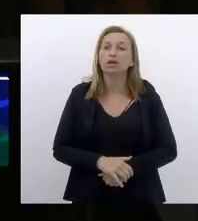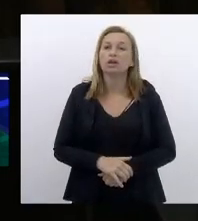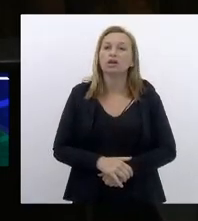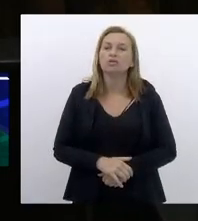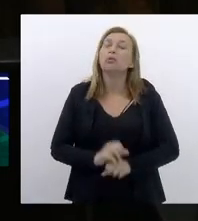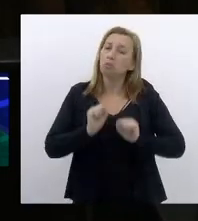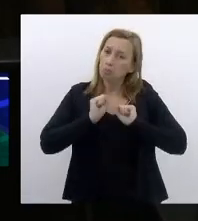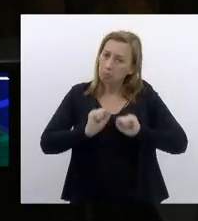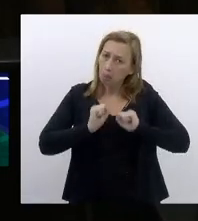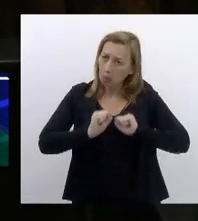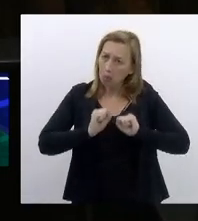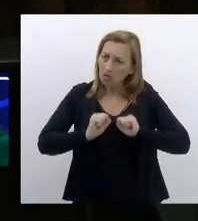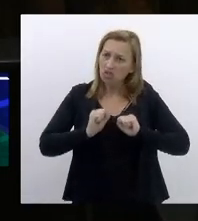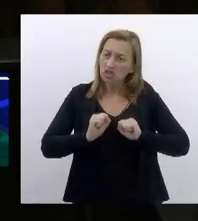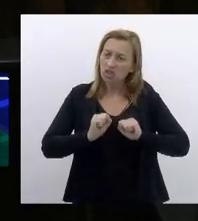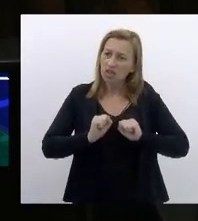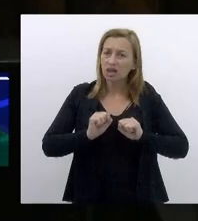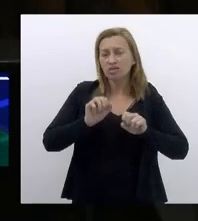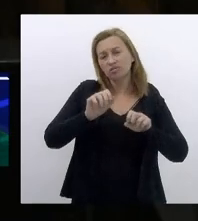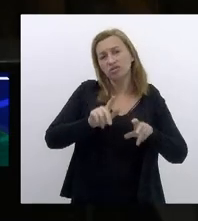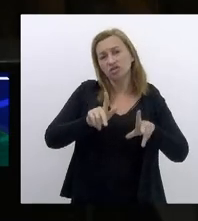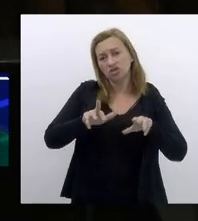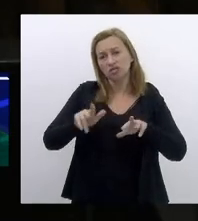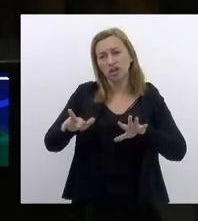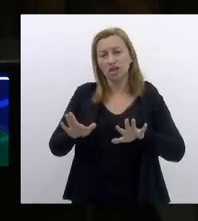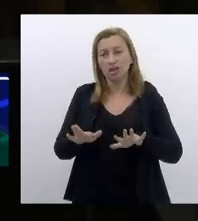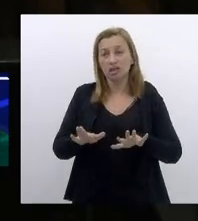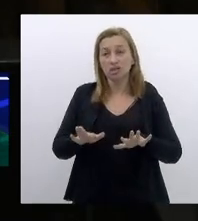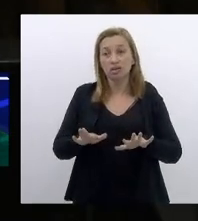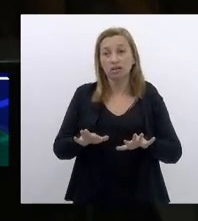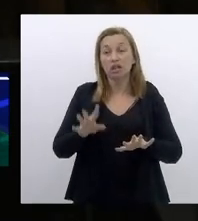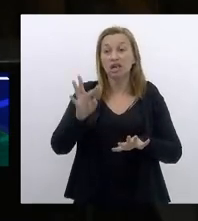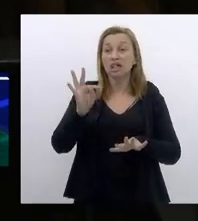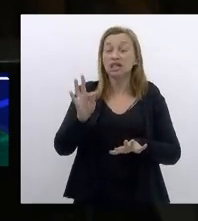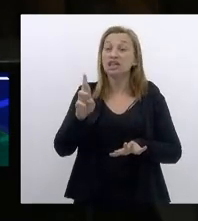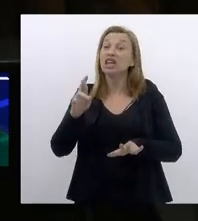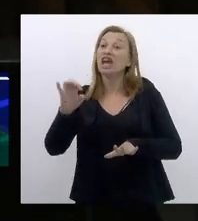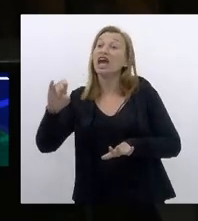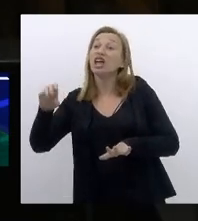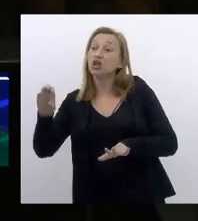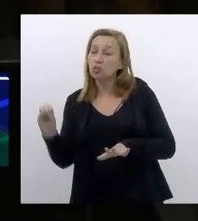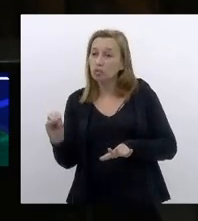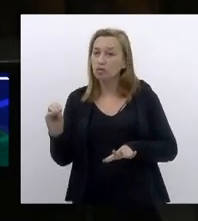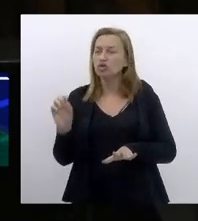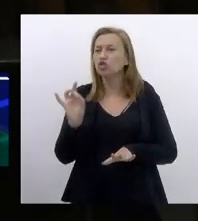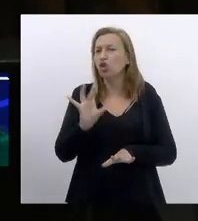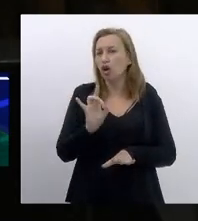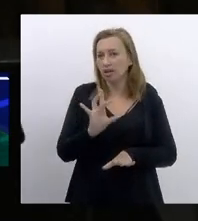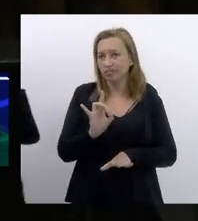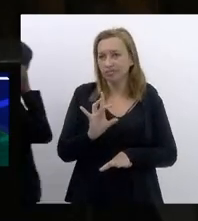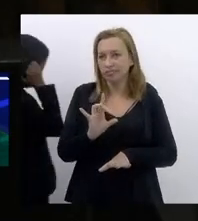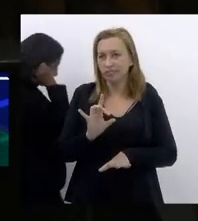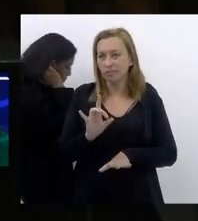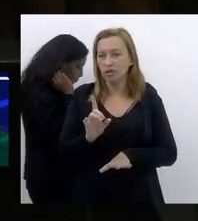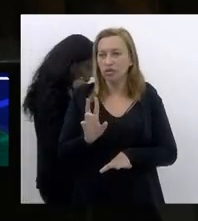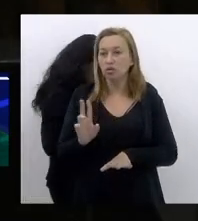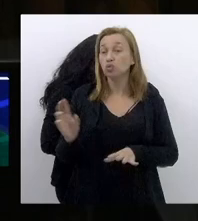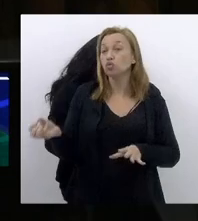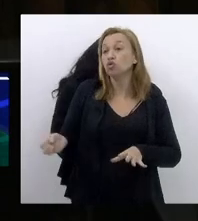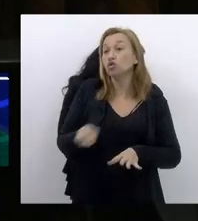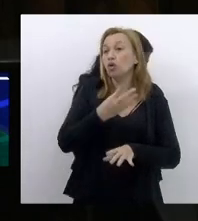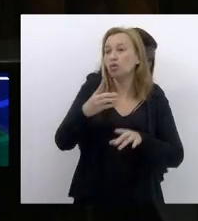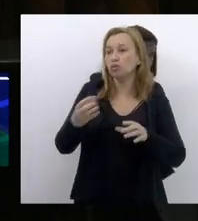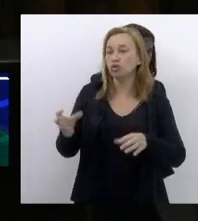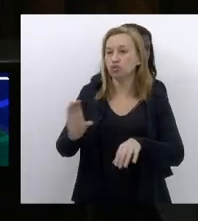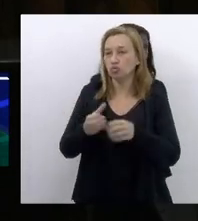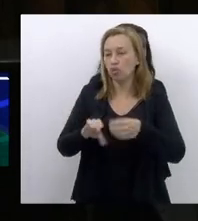que pode-se ter uma variante sobre isso. Ser o triênio só dos novos